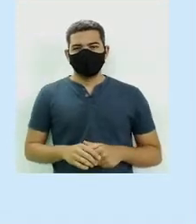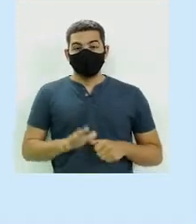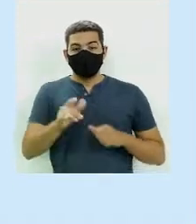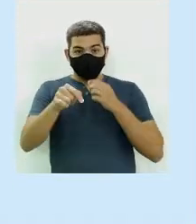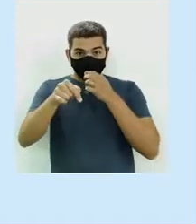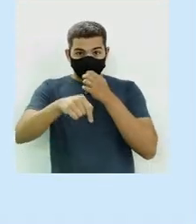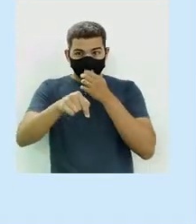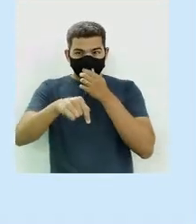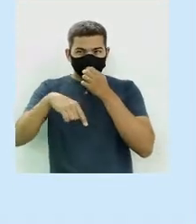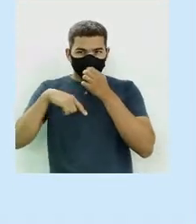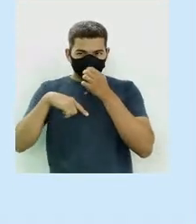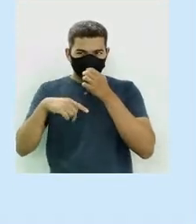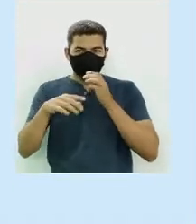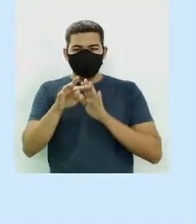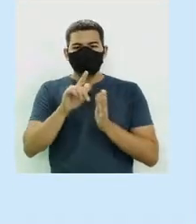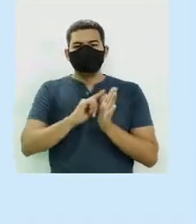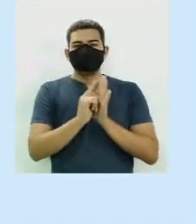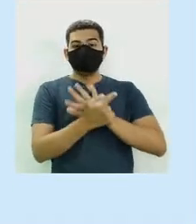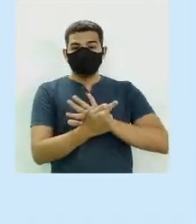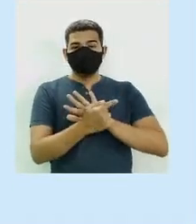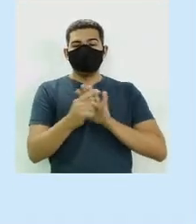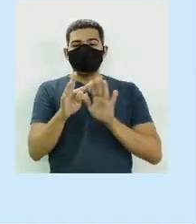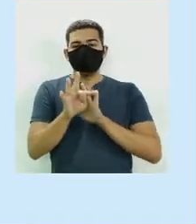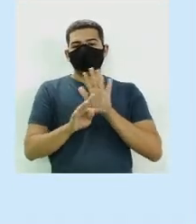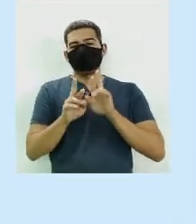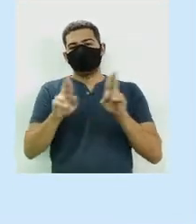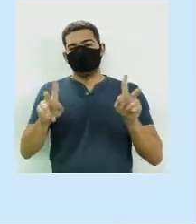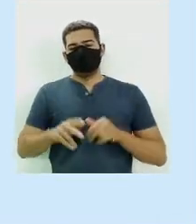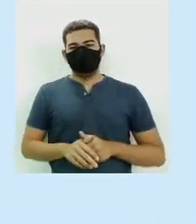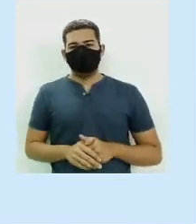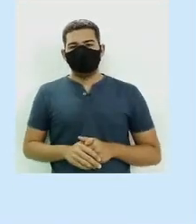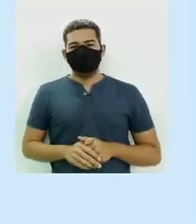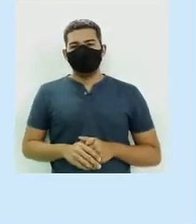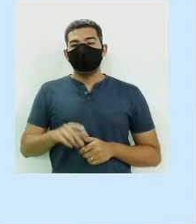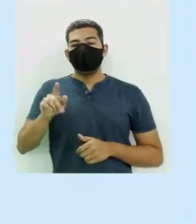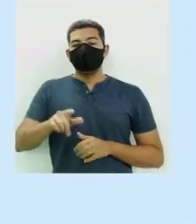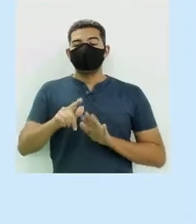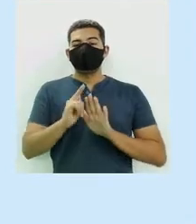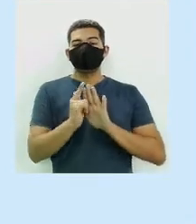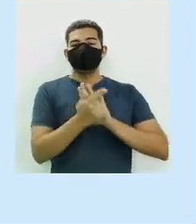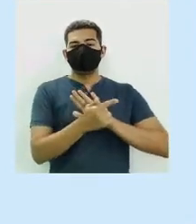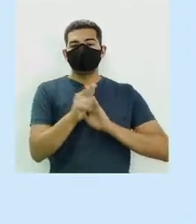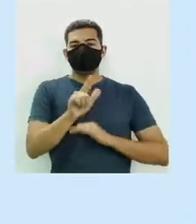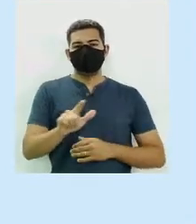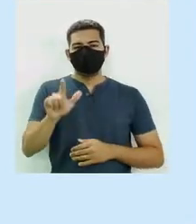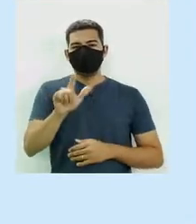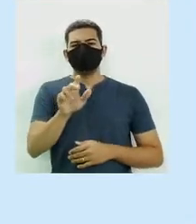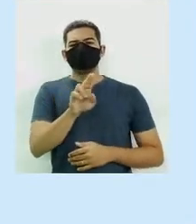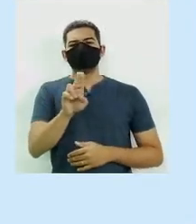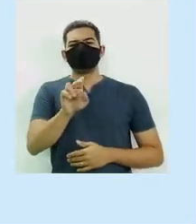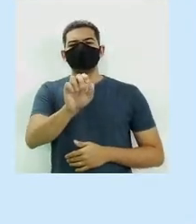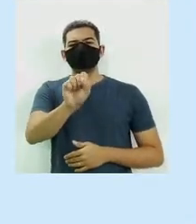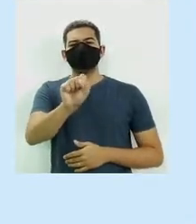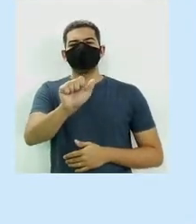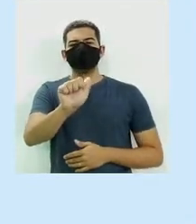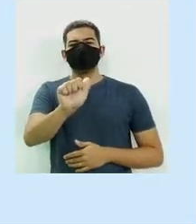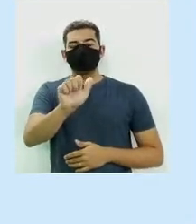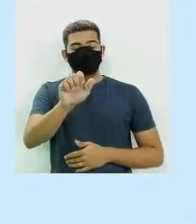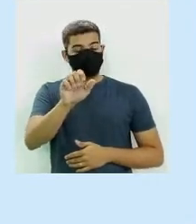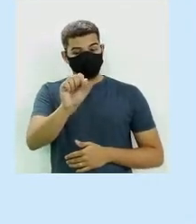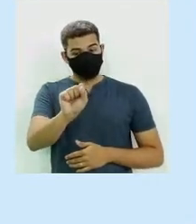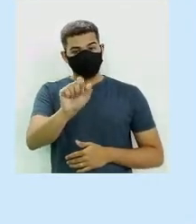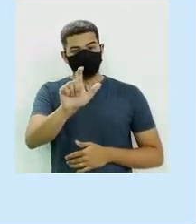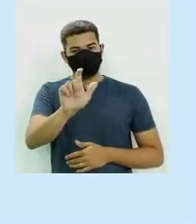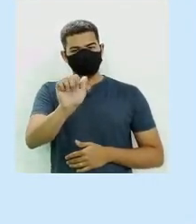gente vai trabalhar com um gênero textual diferente, um gênero literário, o slam. Já ouviu falar?